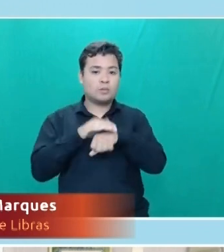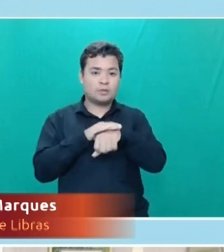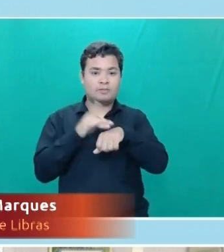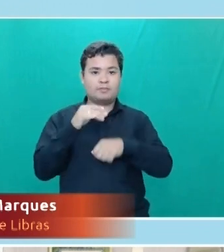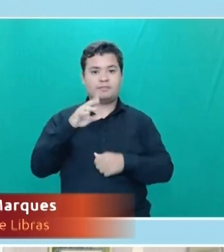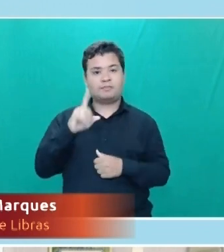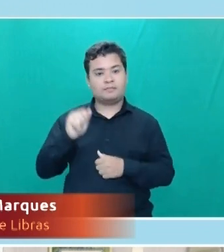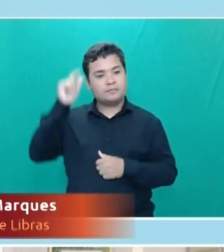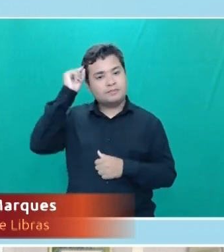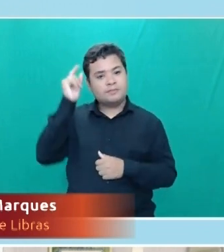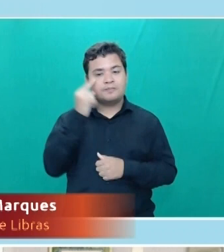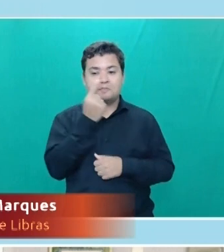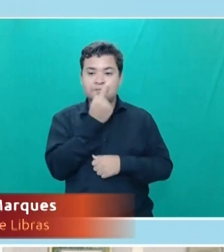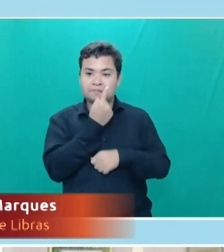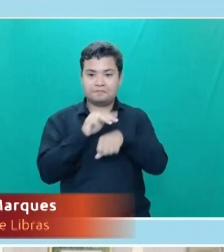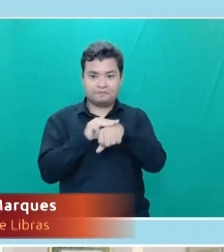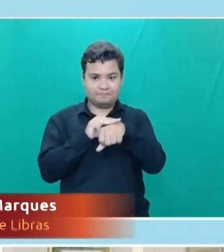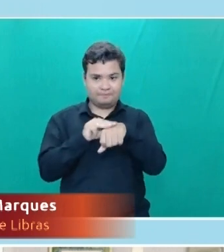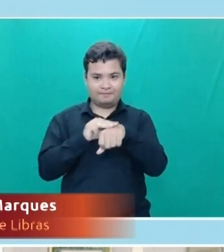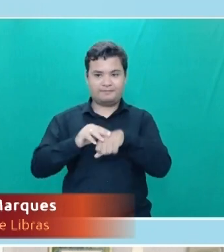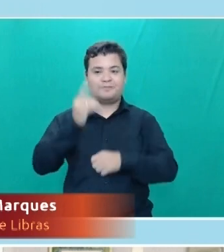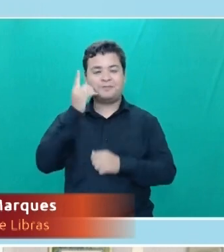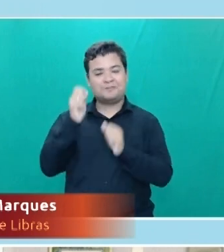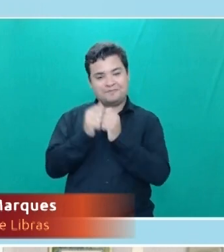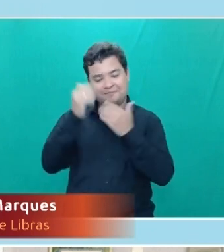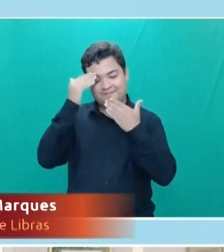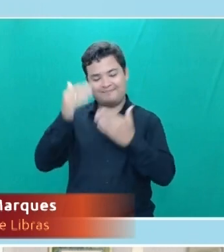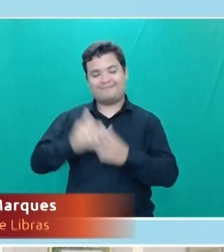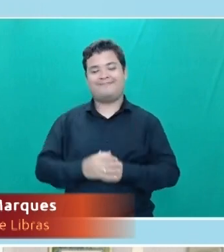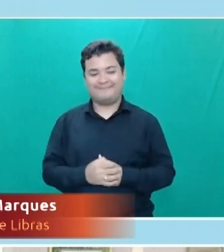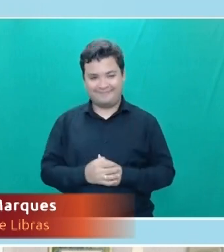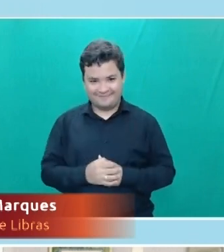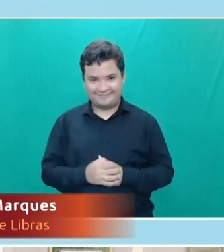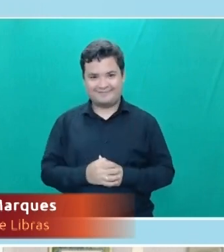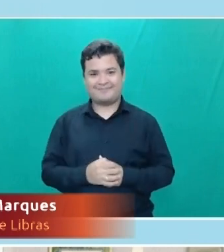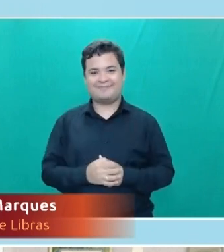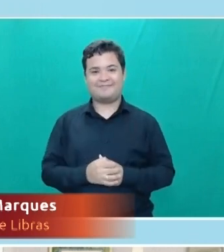e olhos castanhos. Muito obrigada pela presença, Diogo.